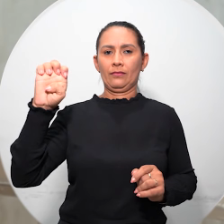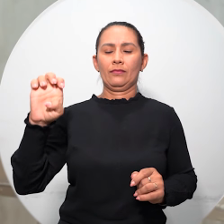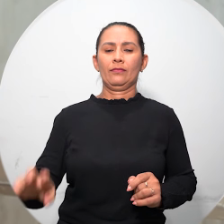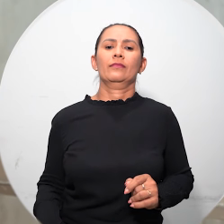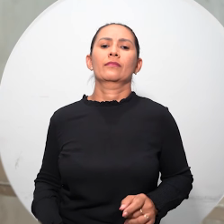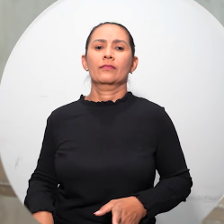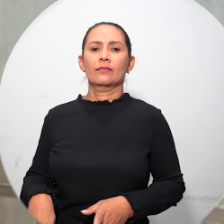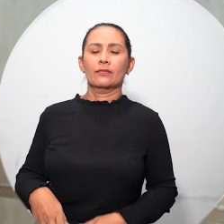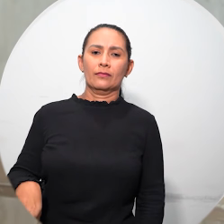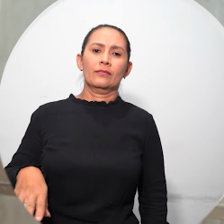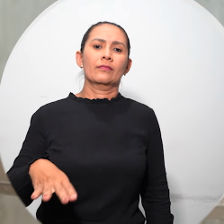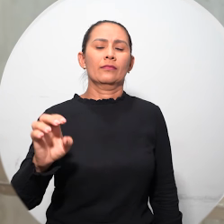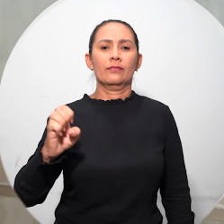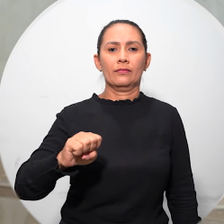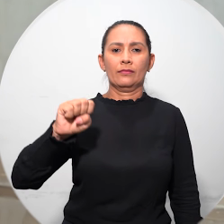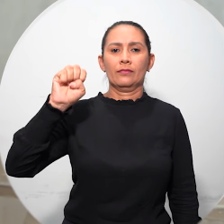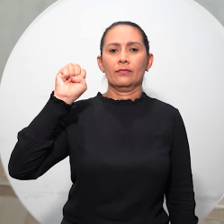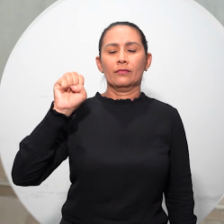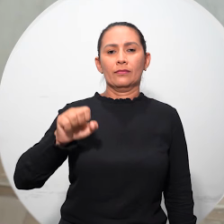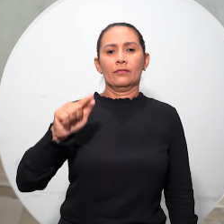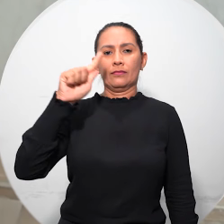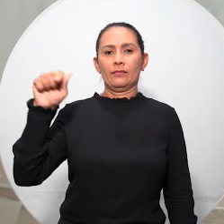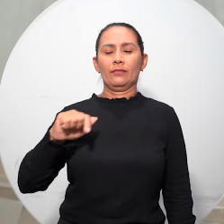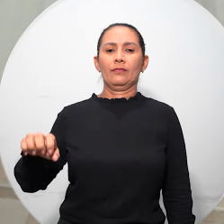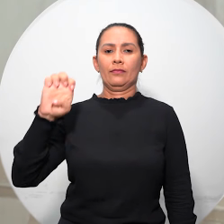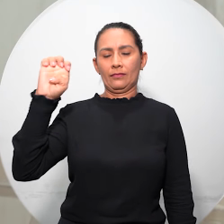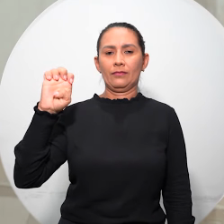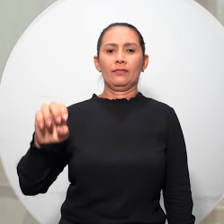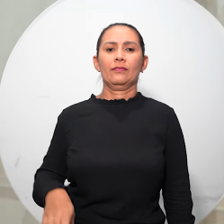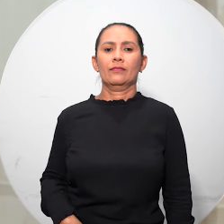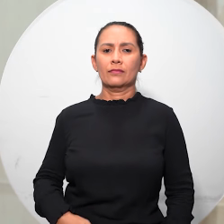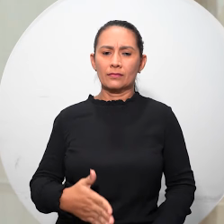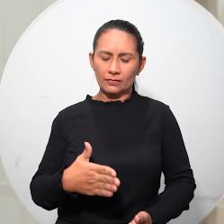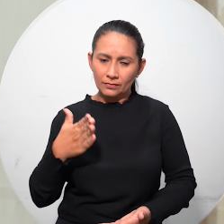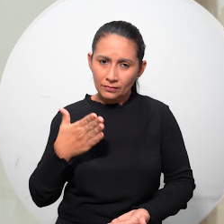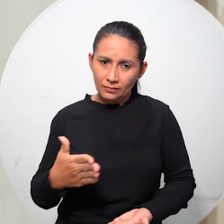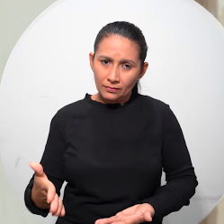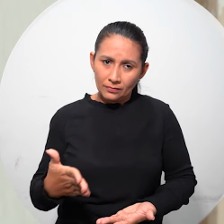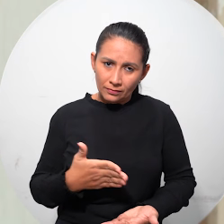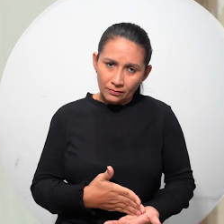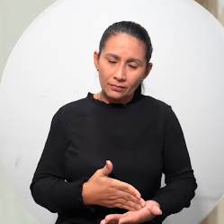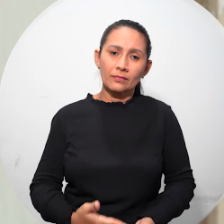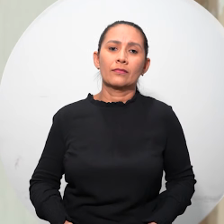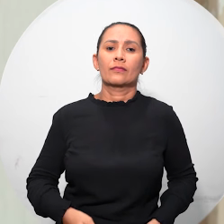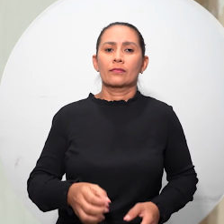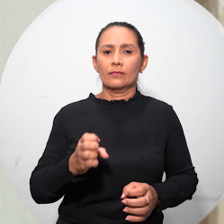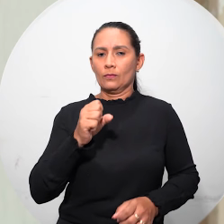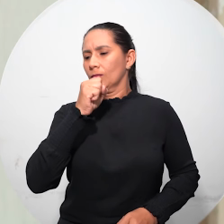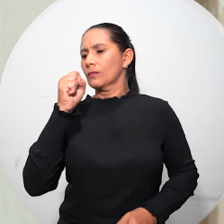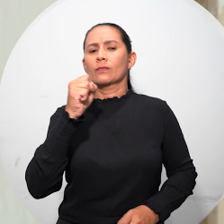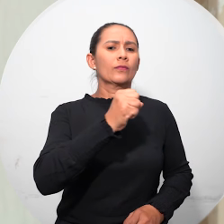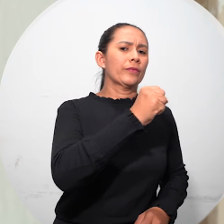dele, né? Às vezes quando a gente se encontrava, a gente sorria com as nossas coisas, e uma das coisas que fazia, um dos motivos